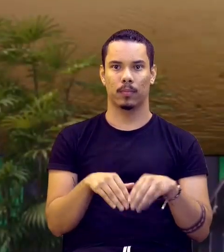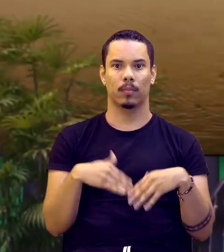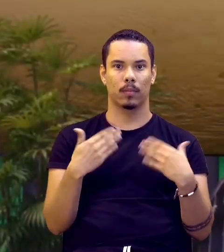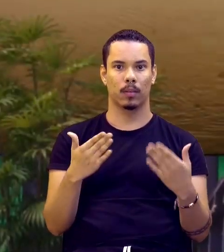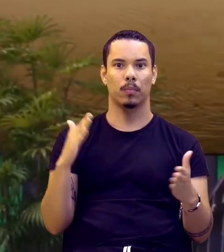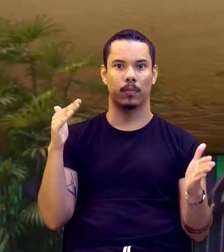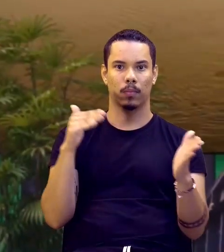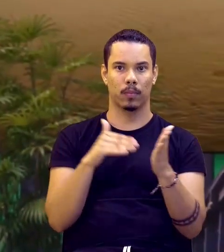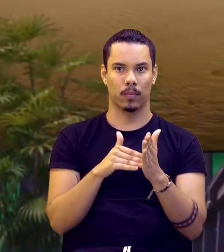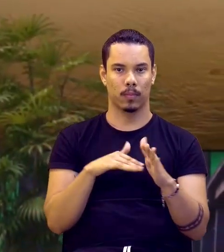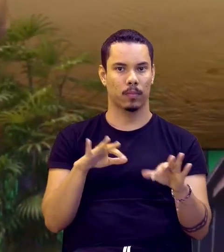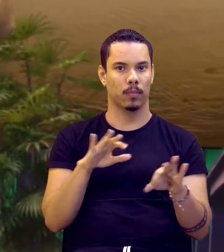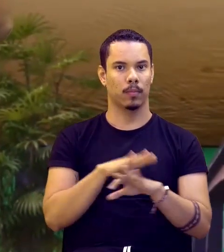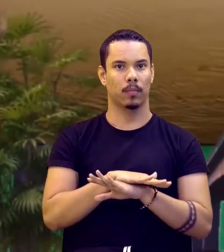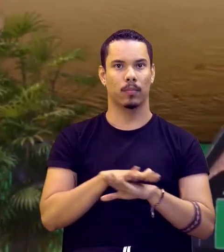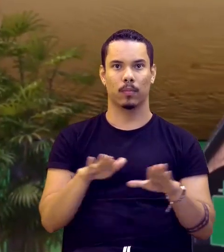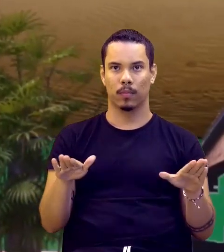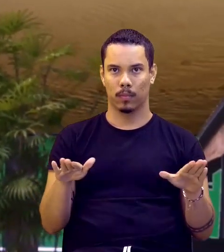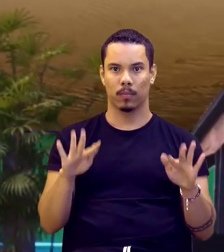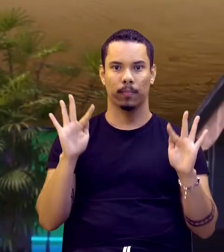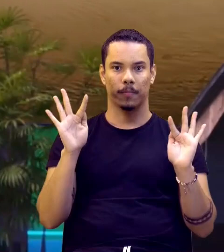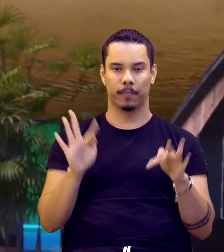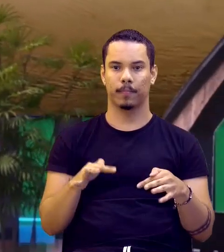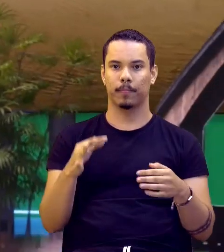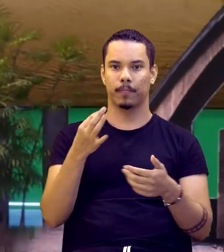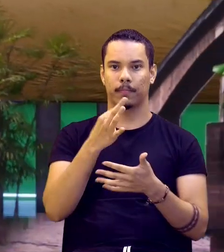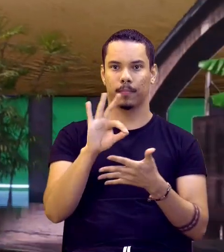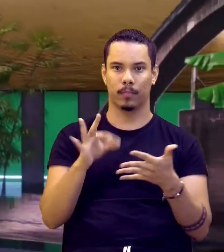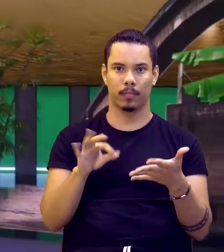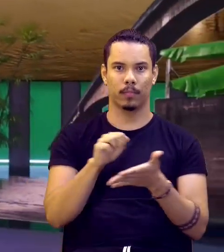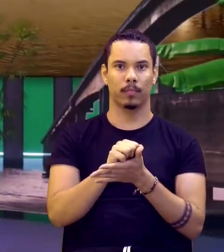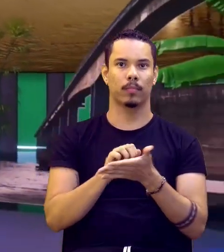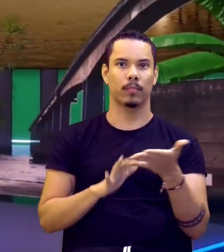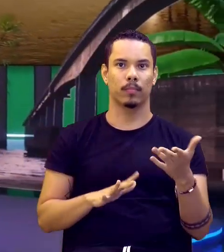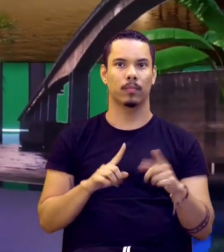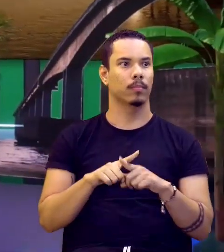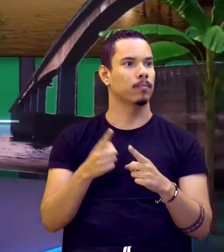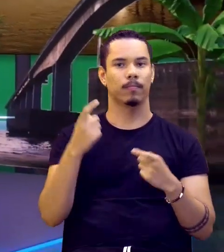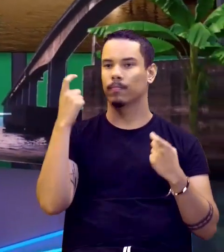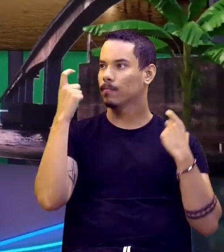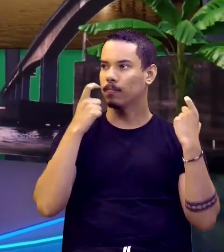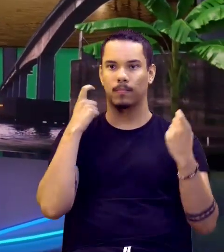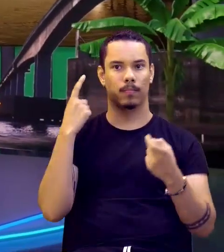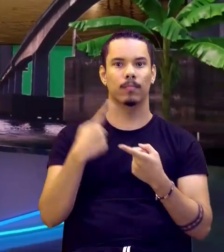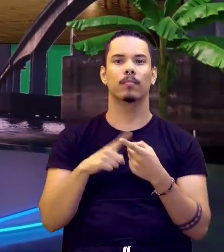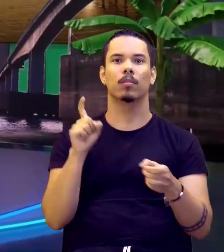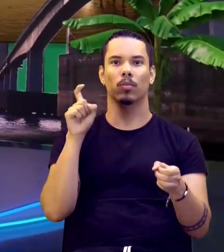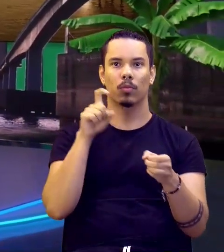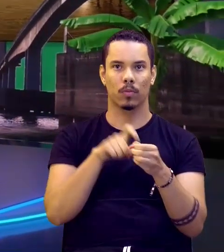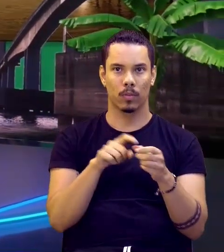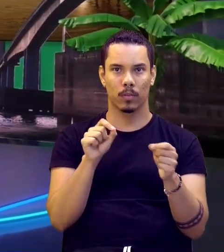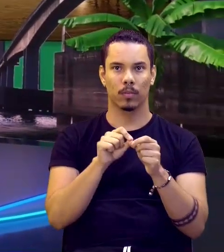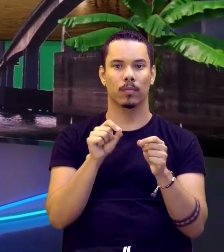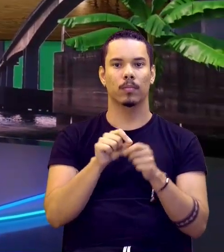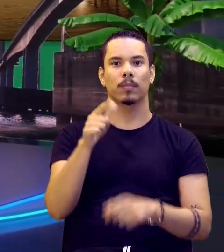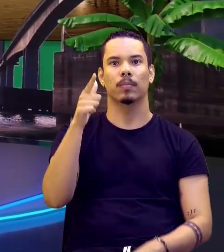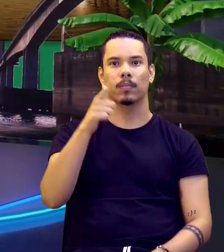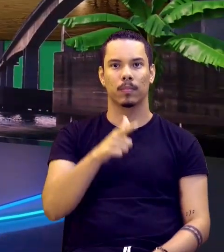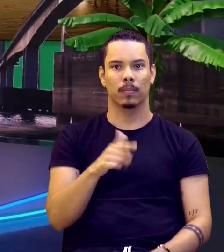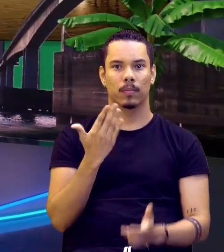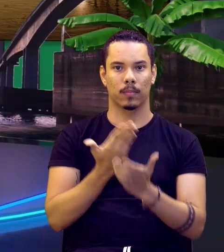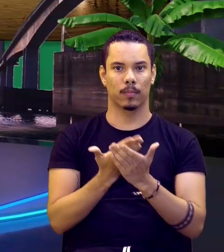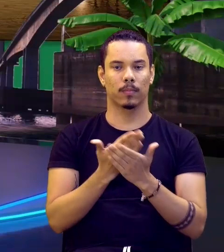aqui nesse momento final da correção das atividades. Isso. Mas não se preocupe, que já já a gente volta aí com mais uma